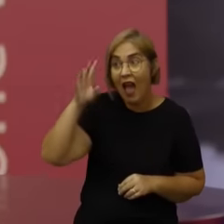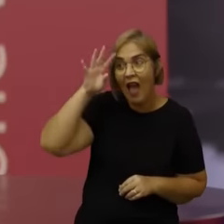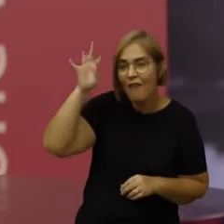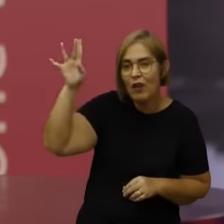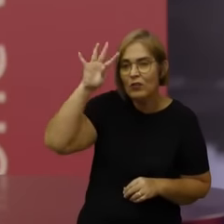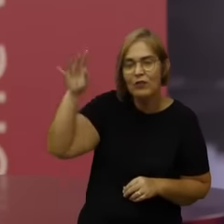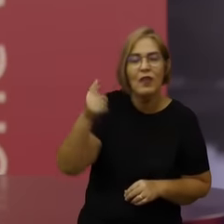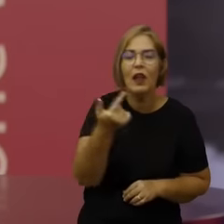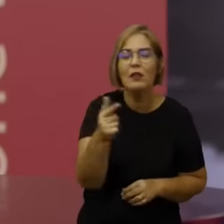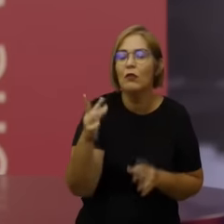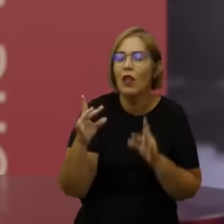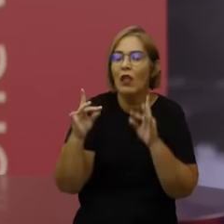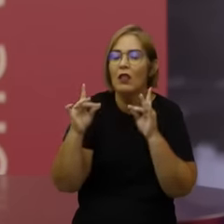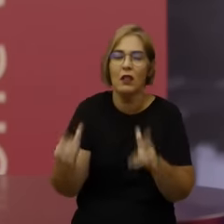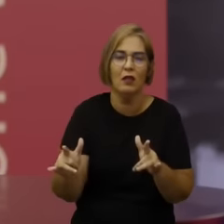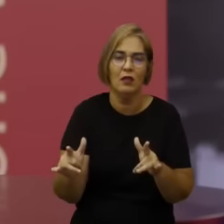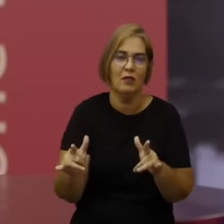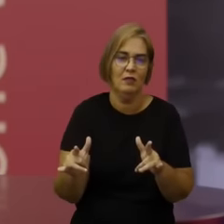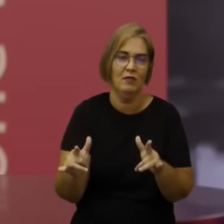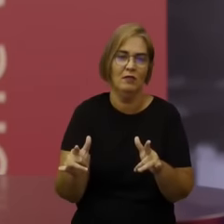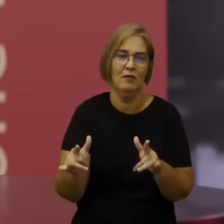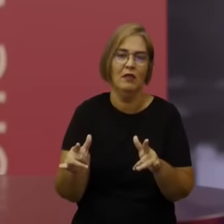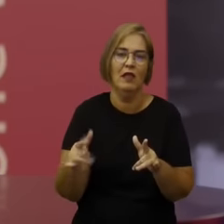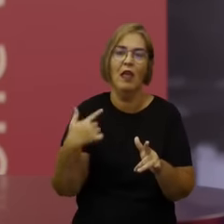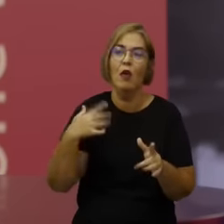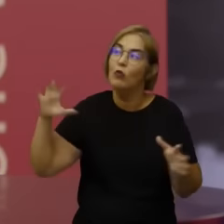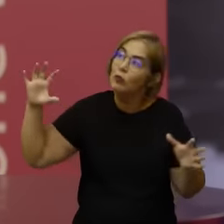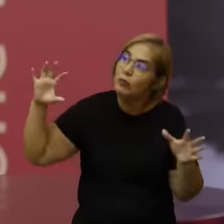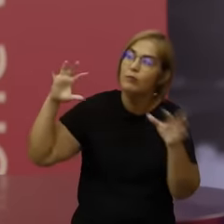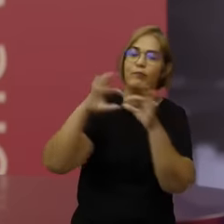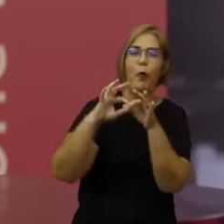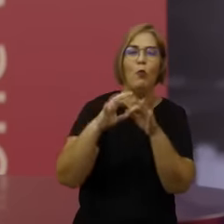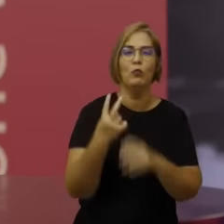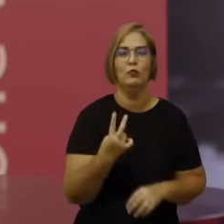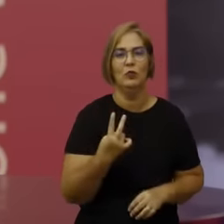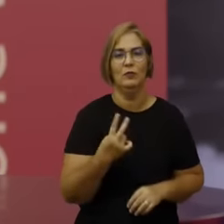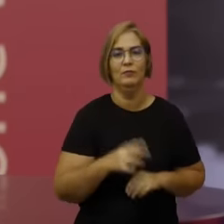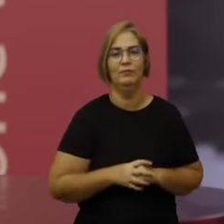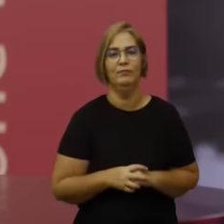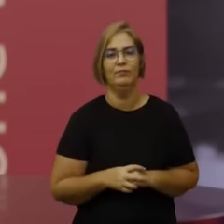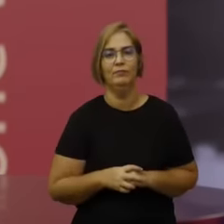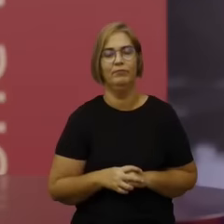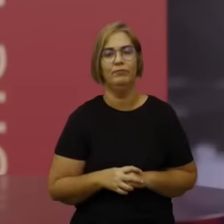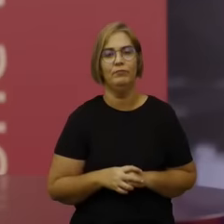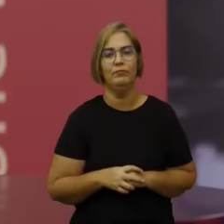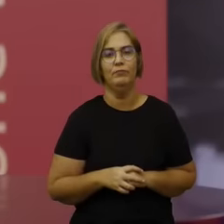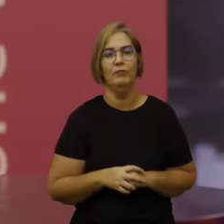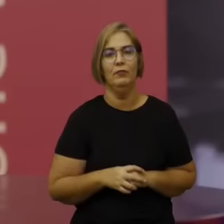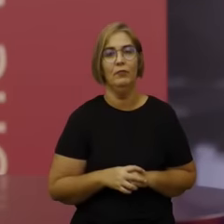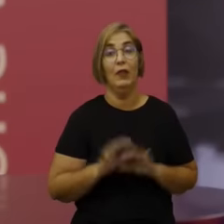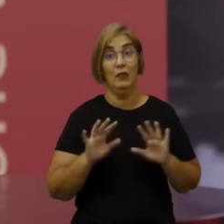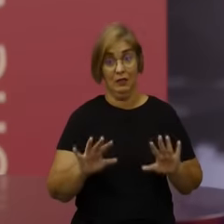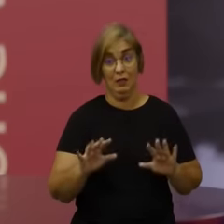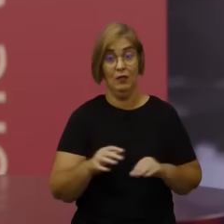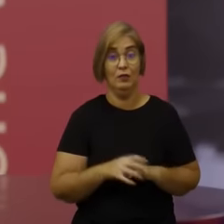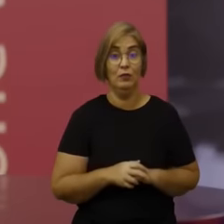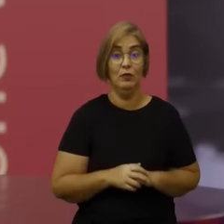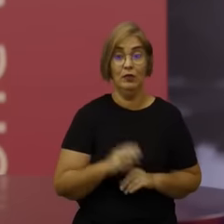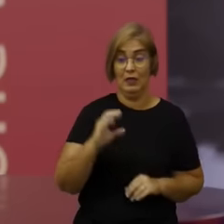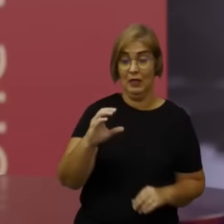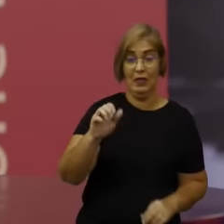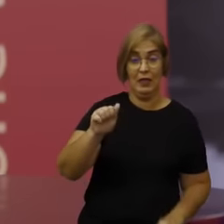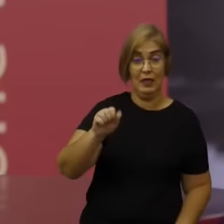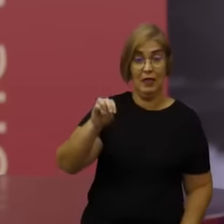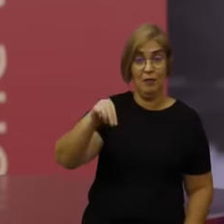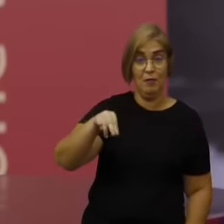mesmo, ela também será expressada pela literatura. Eh, tanto que o Cami diz, né? O que é um